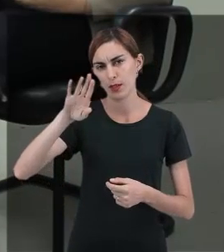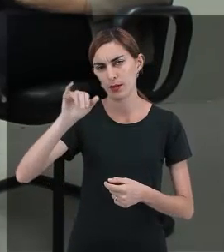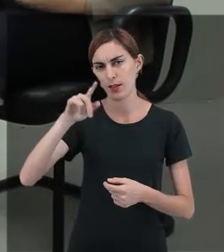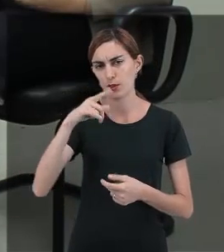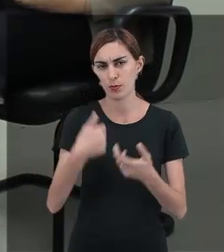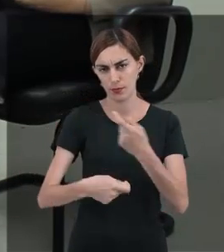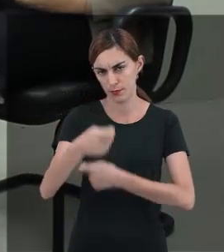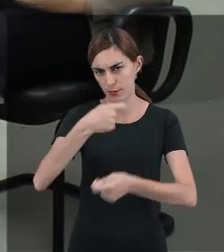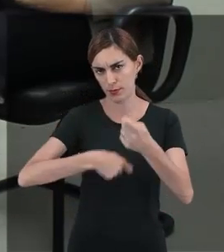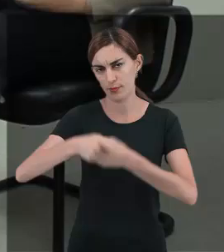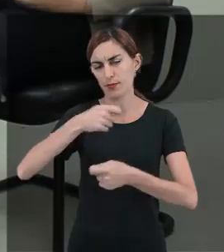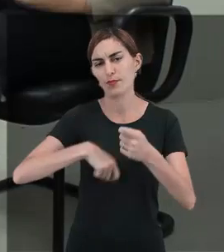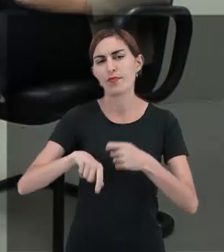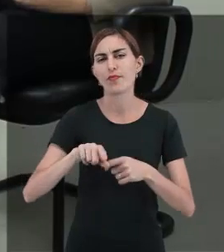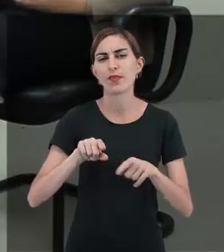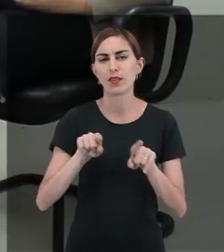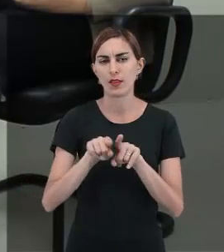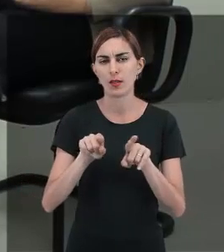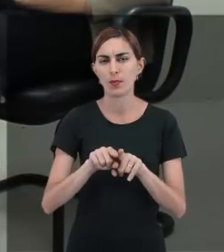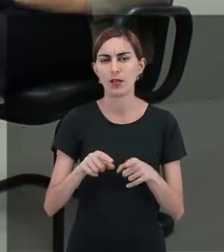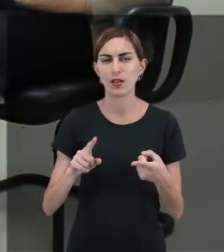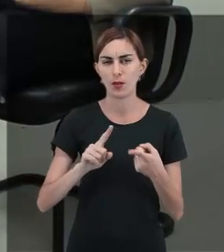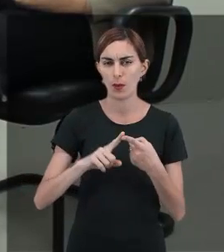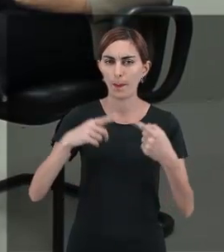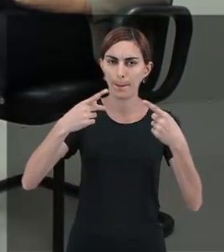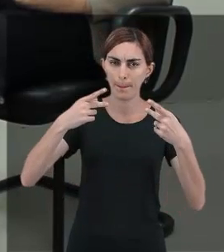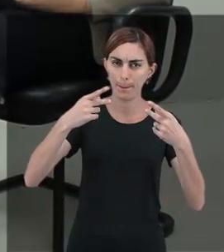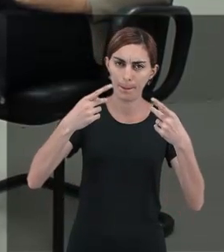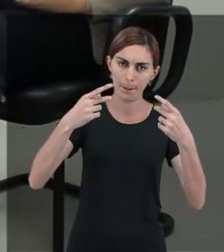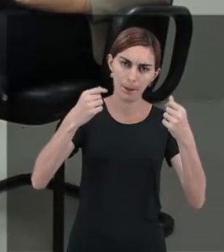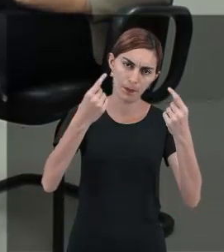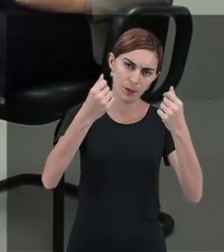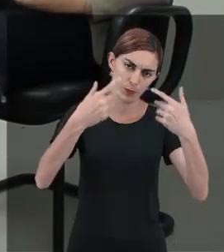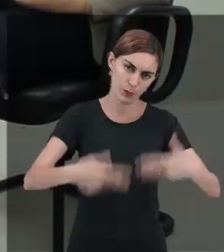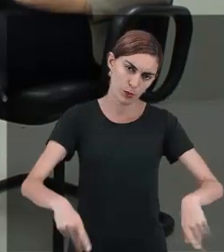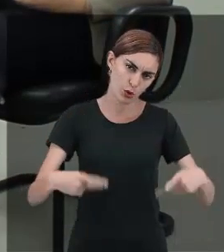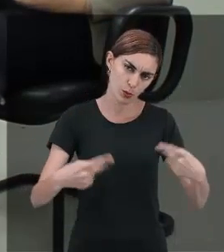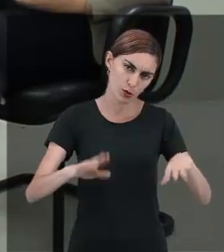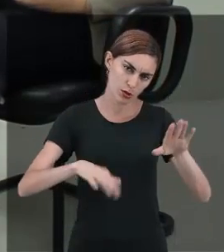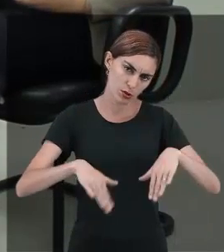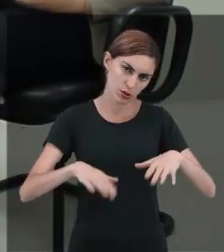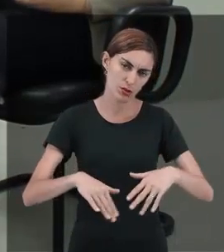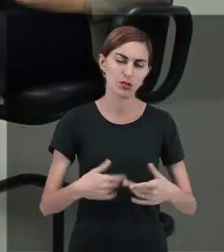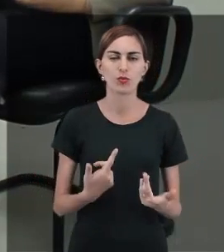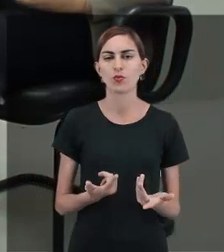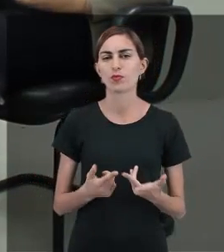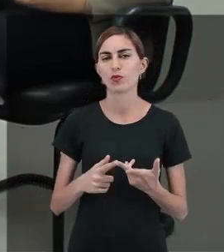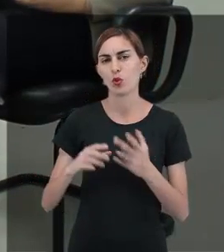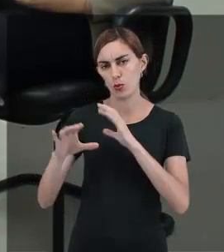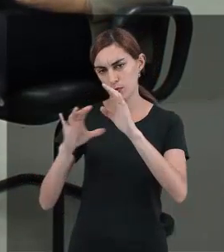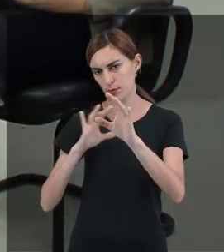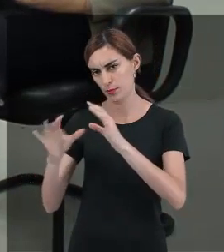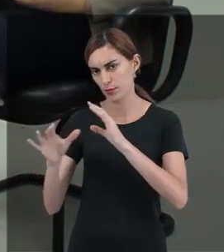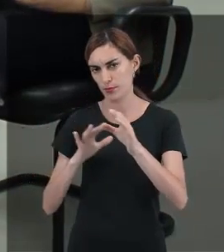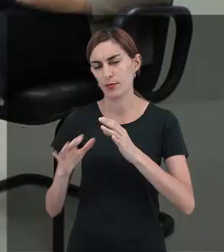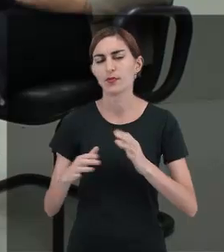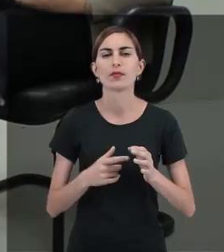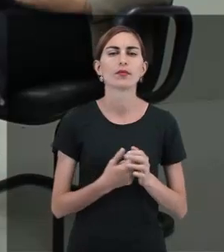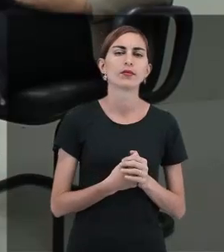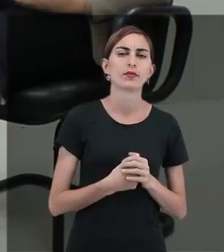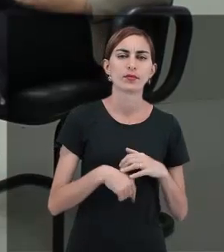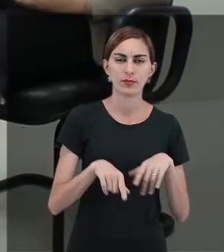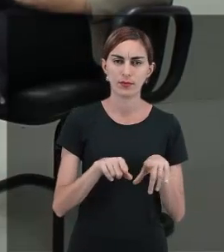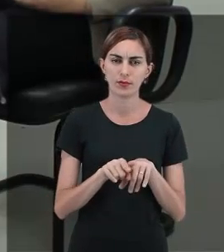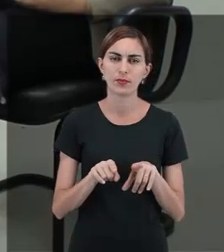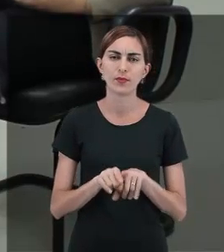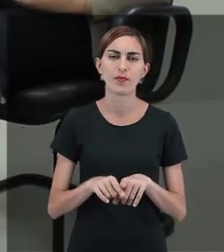gente fez essa analogia entre promoção e comunicação, a gente agora faz uma analogia praça e comunicação também.